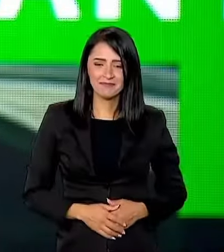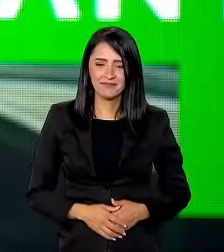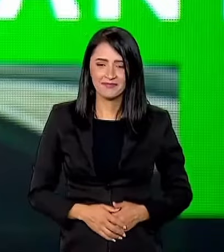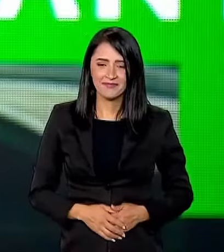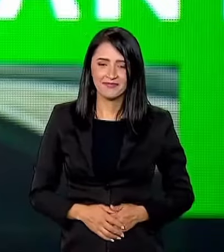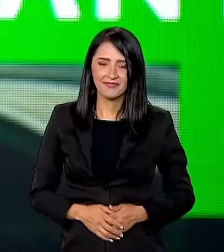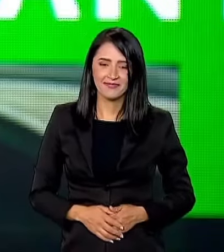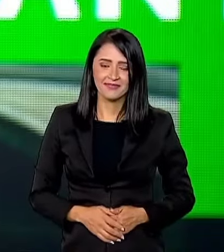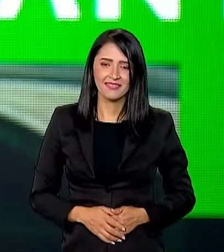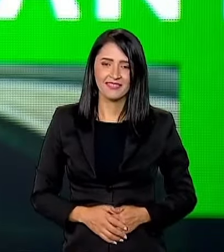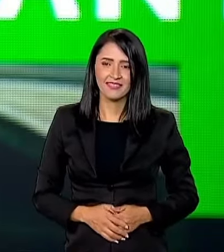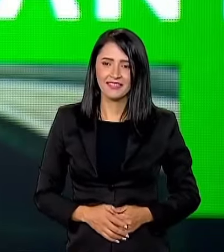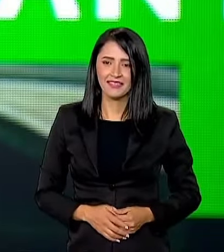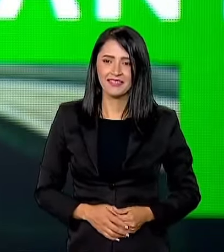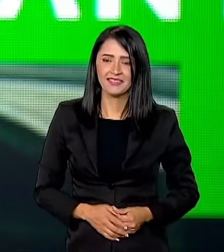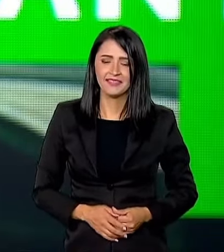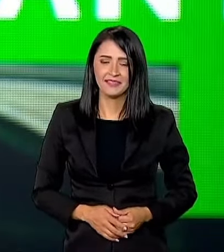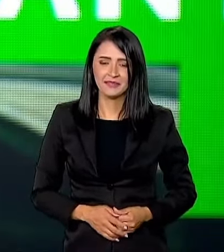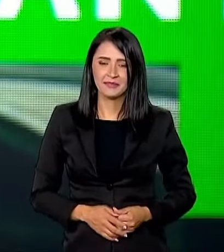Bem,